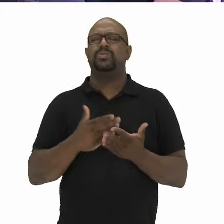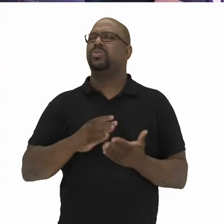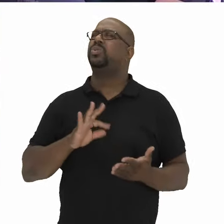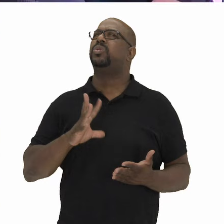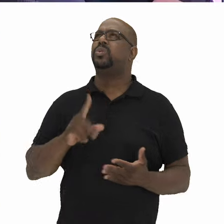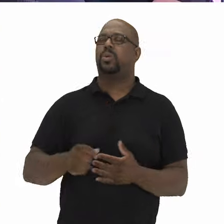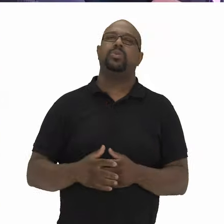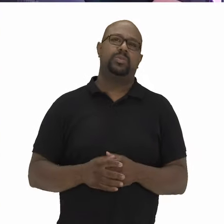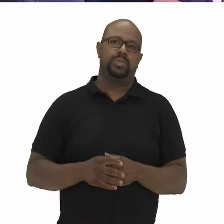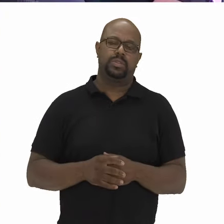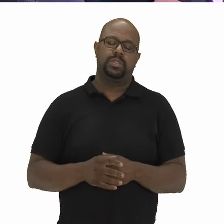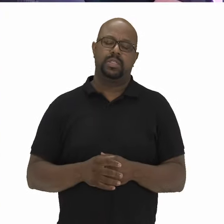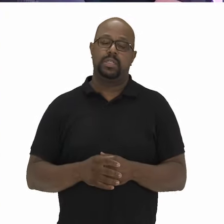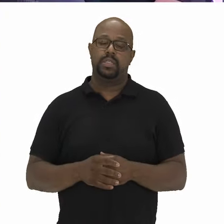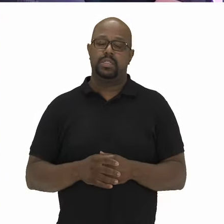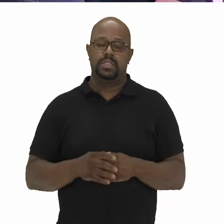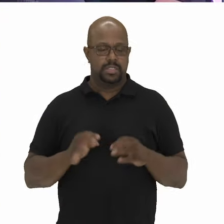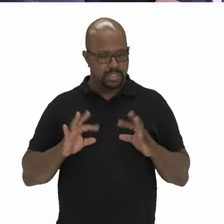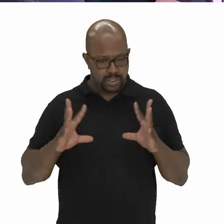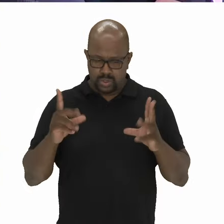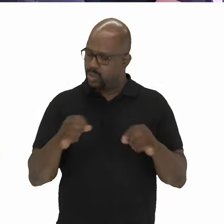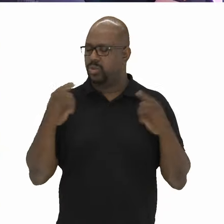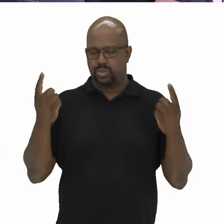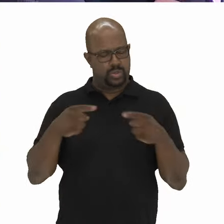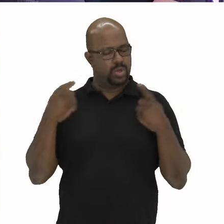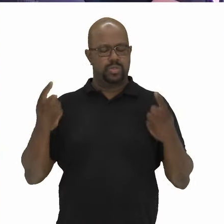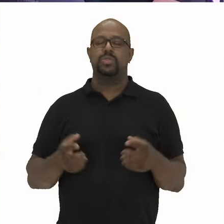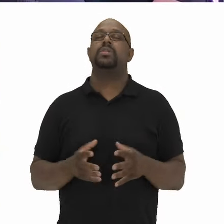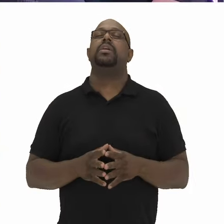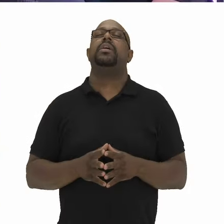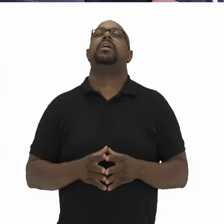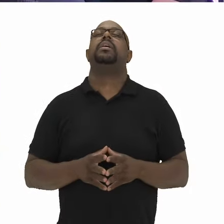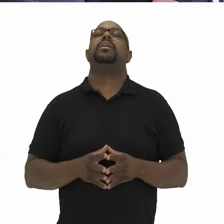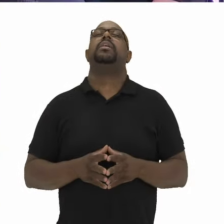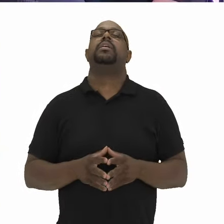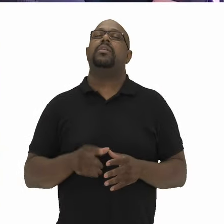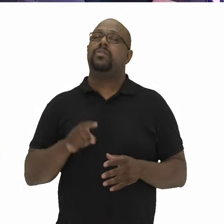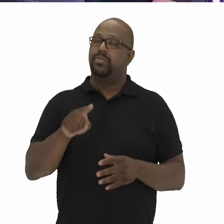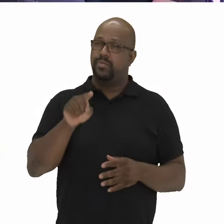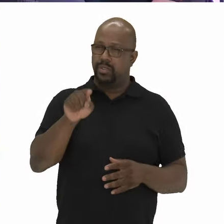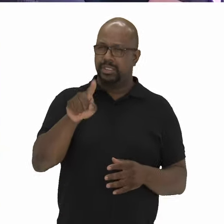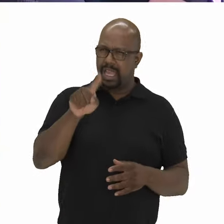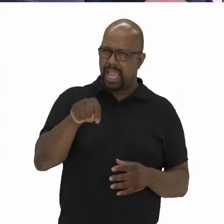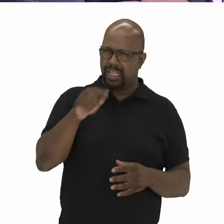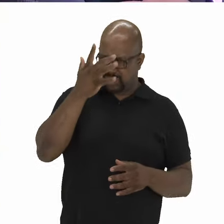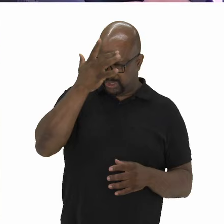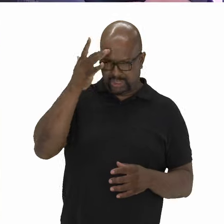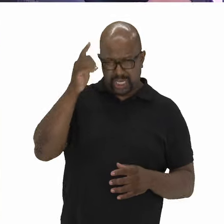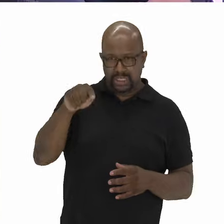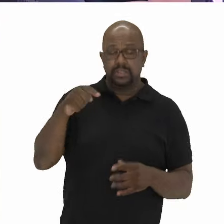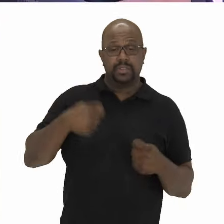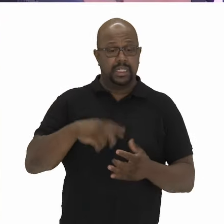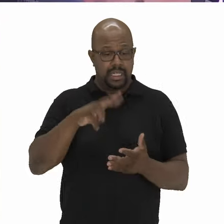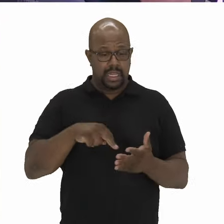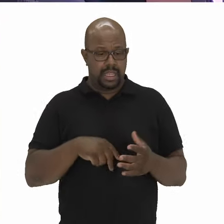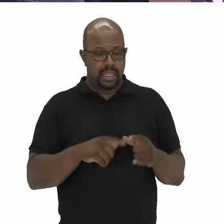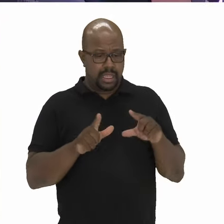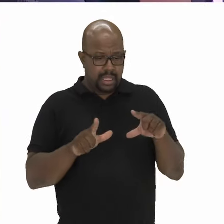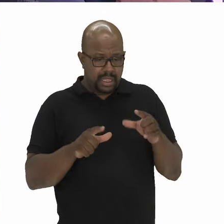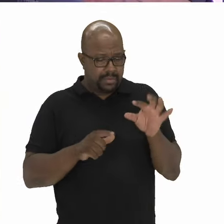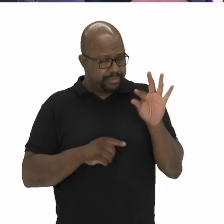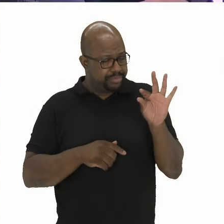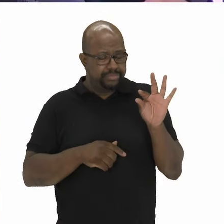livros todos e todos todos né você é gente tem que ler